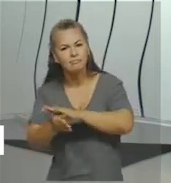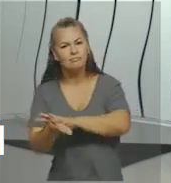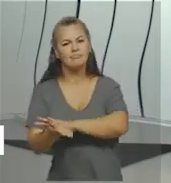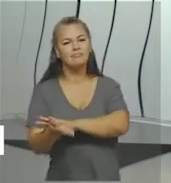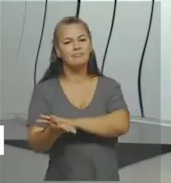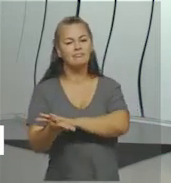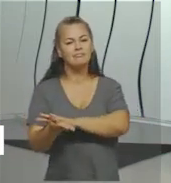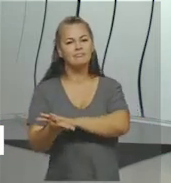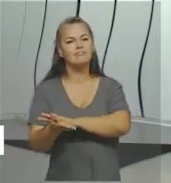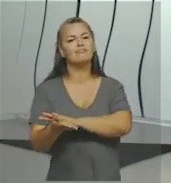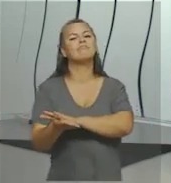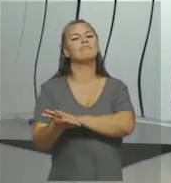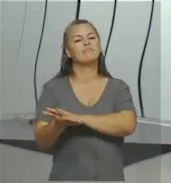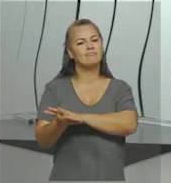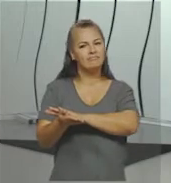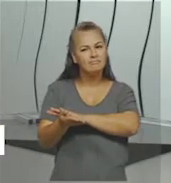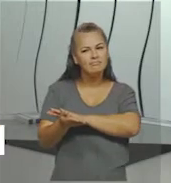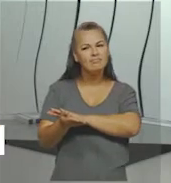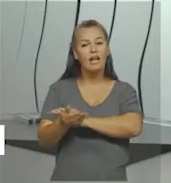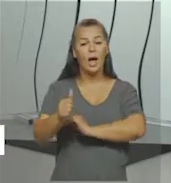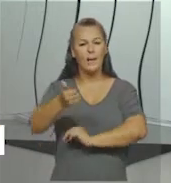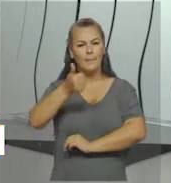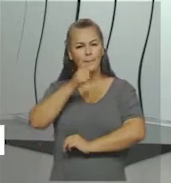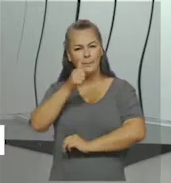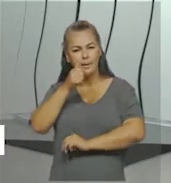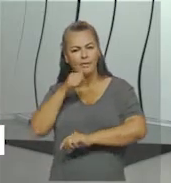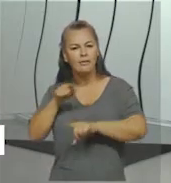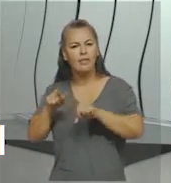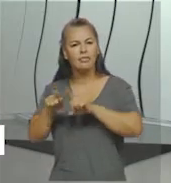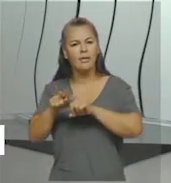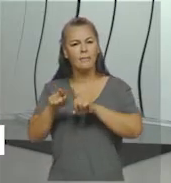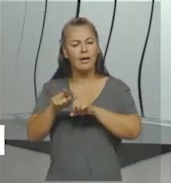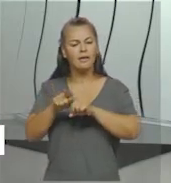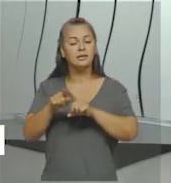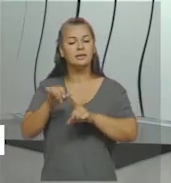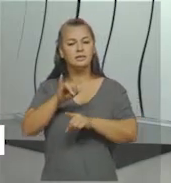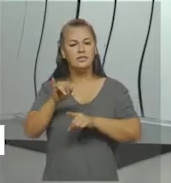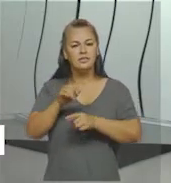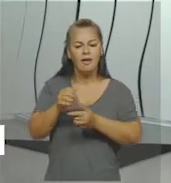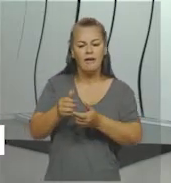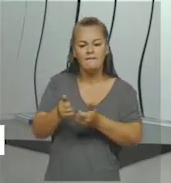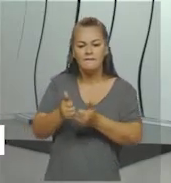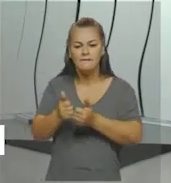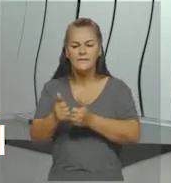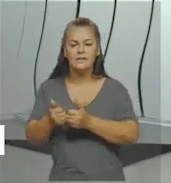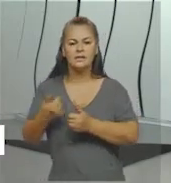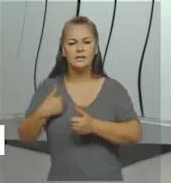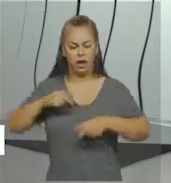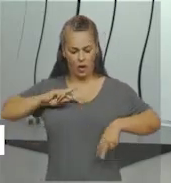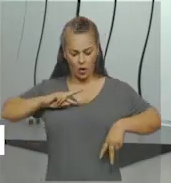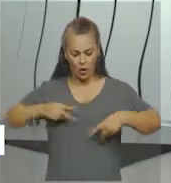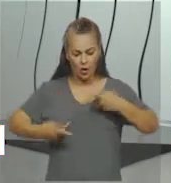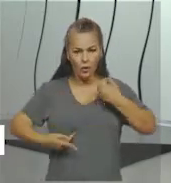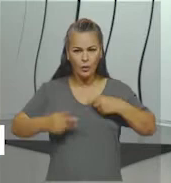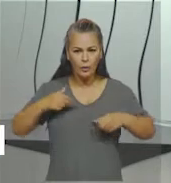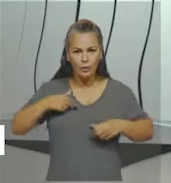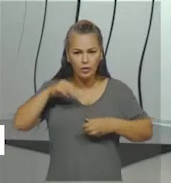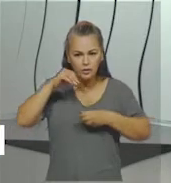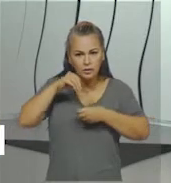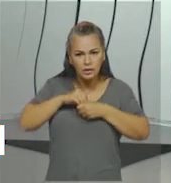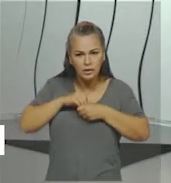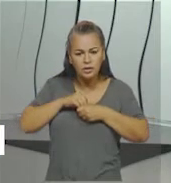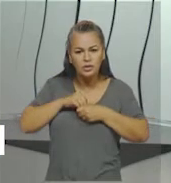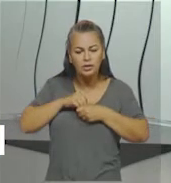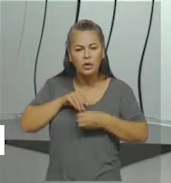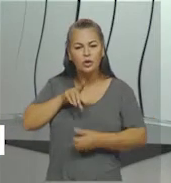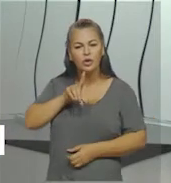chocolate, etc., vai aumentar a produção da dopamina, que é o hormônio do prazer, tá? Nós temos aqui um